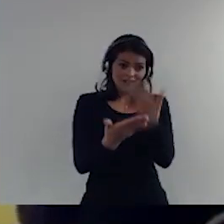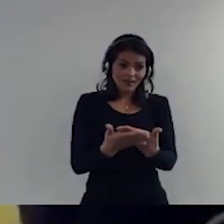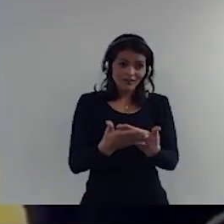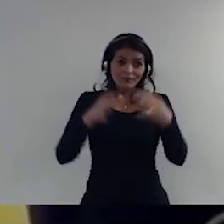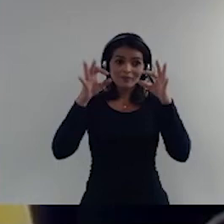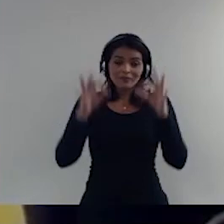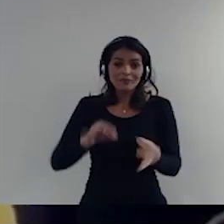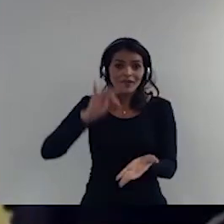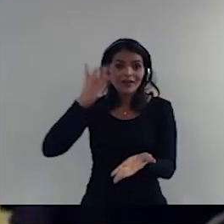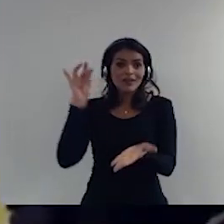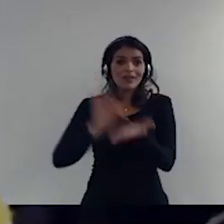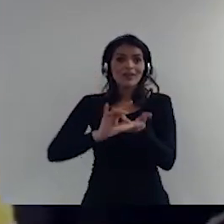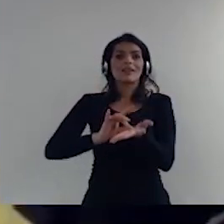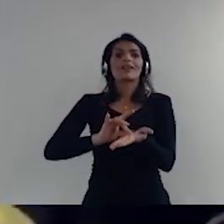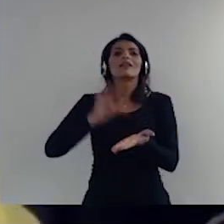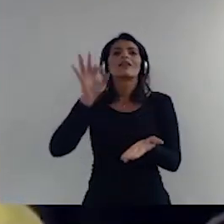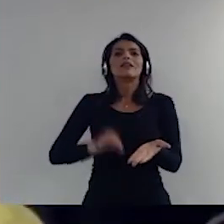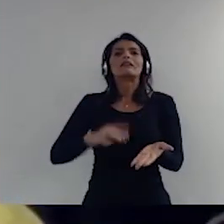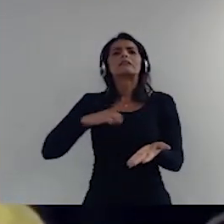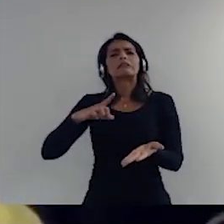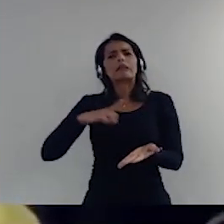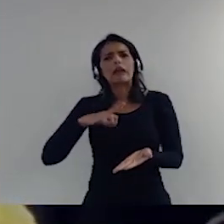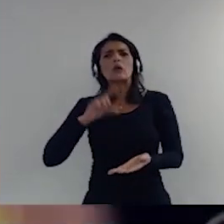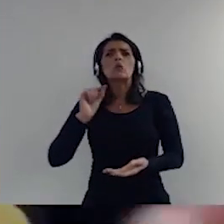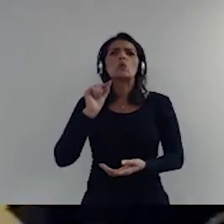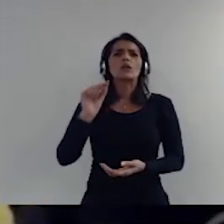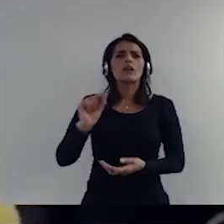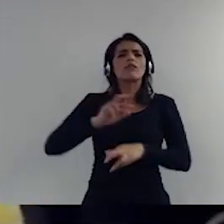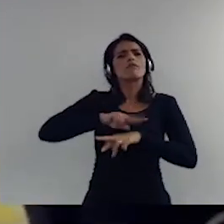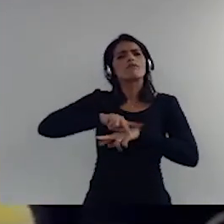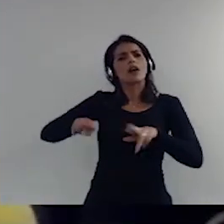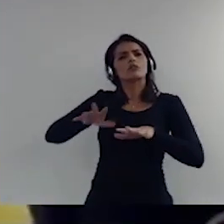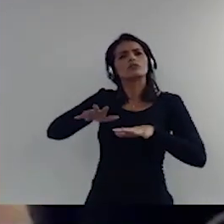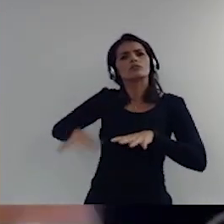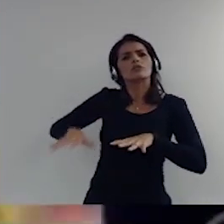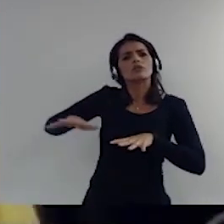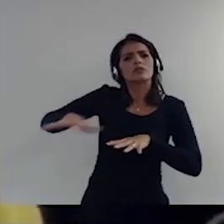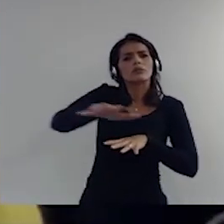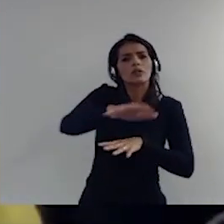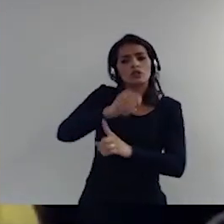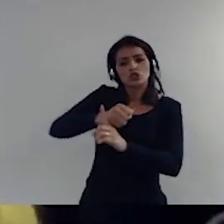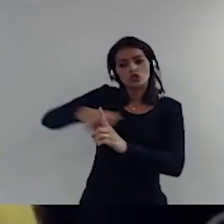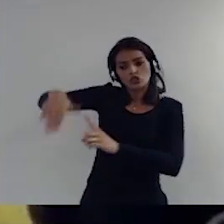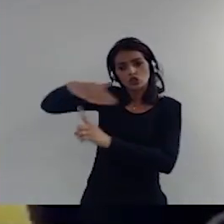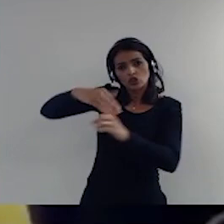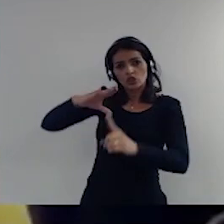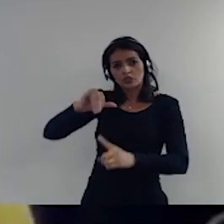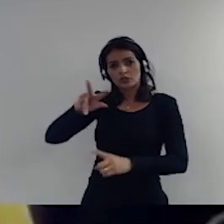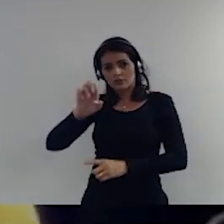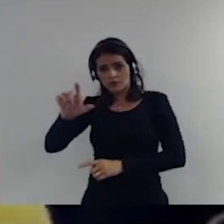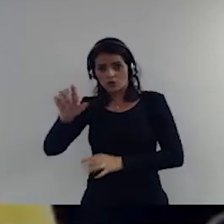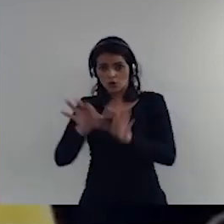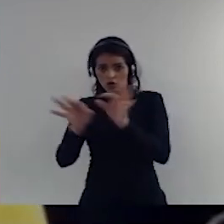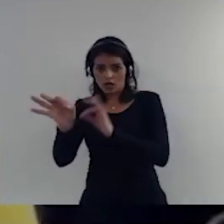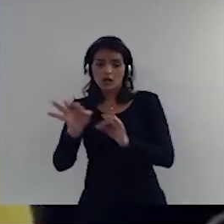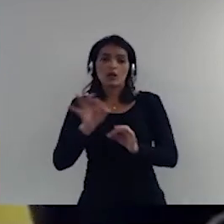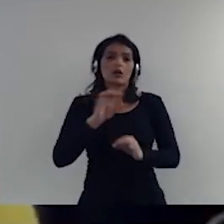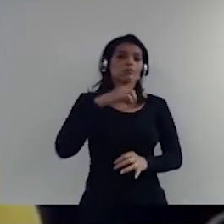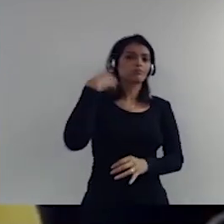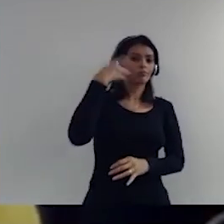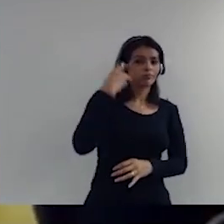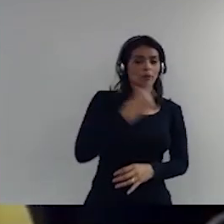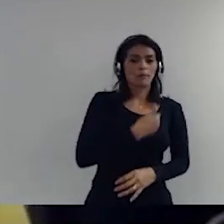na real efetividade que perpassa por vários segmentos, sociedade civil, advocacia pública e